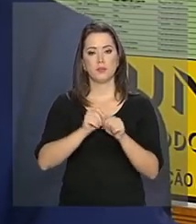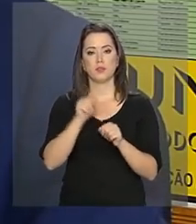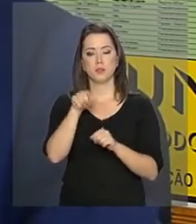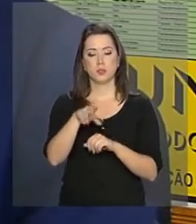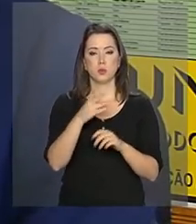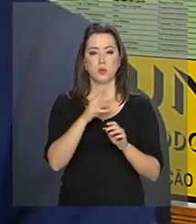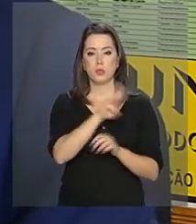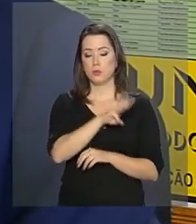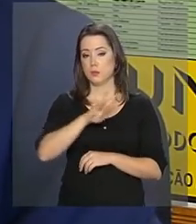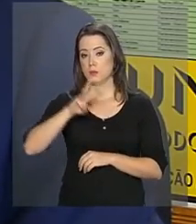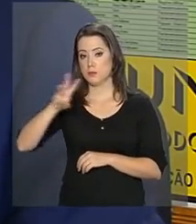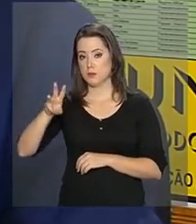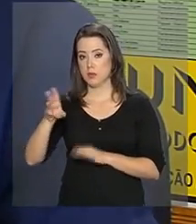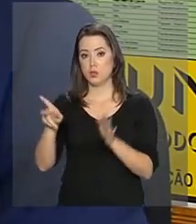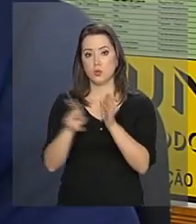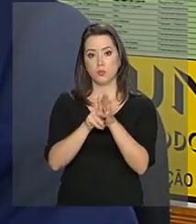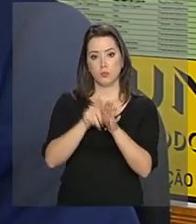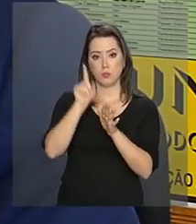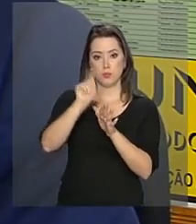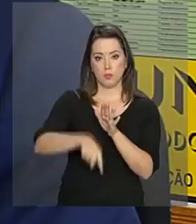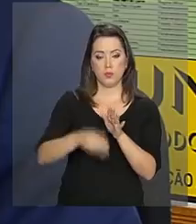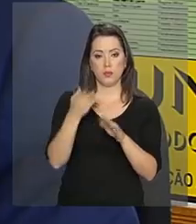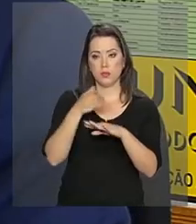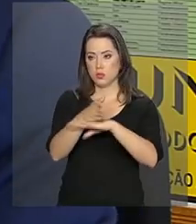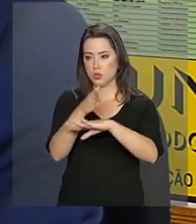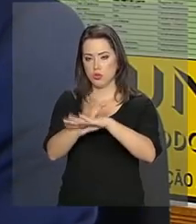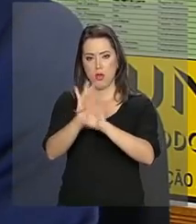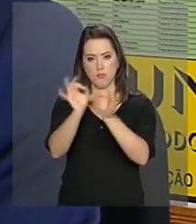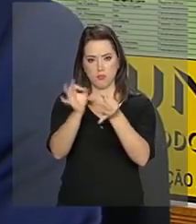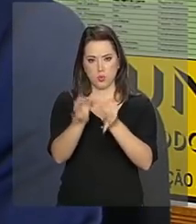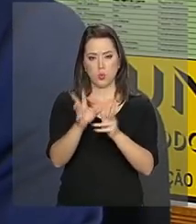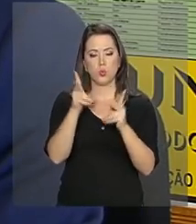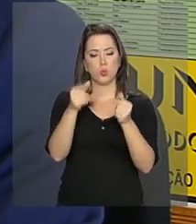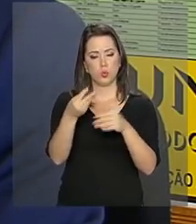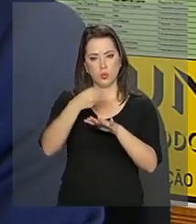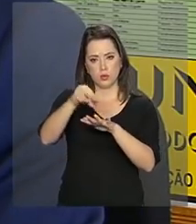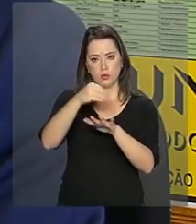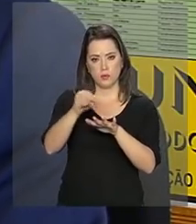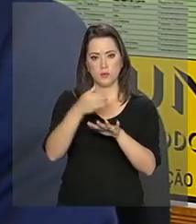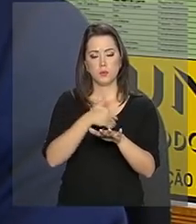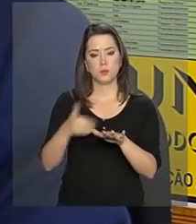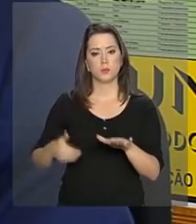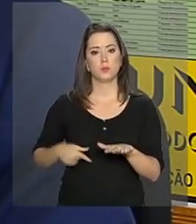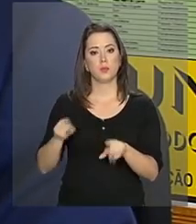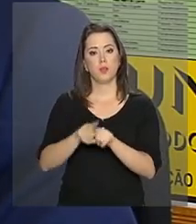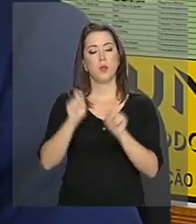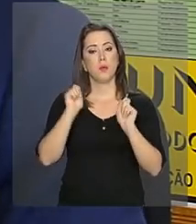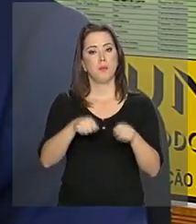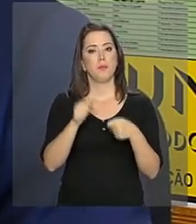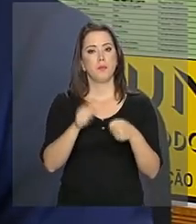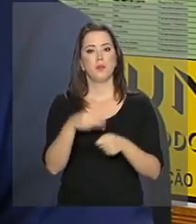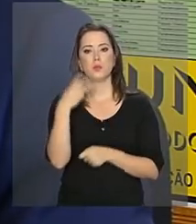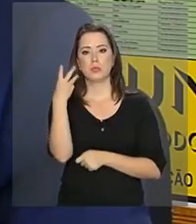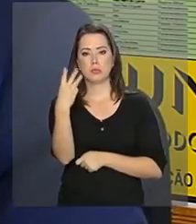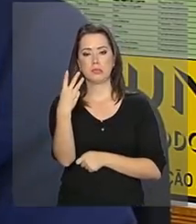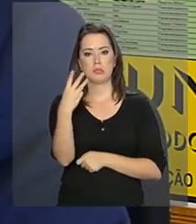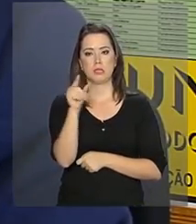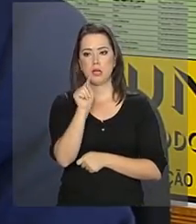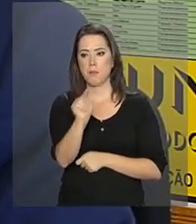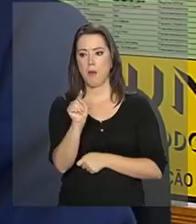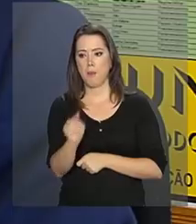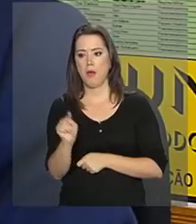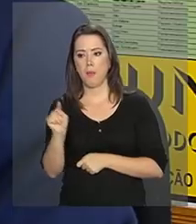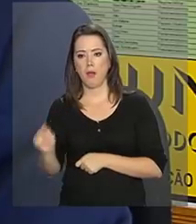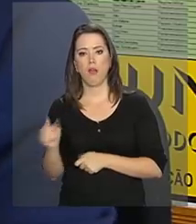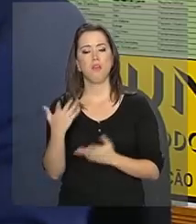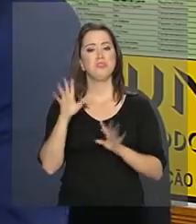no portal do empreendedor, que é o lugar onde ele já se formaliza e presta as informações para o governo, ele possa, em 3 passos, solicitar